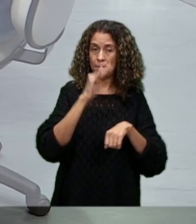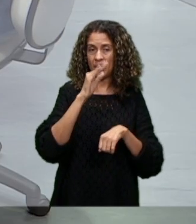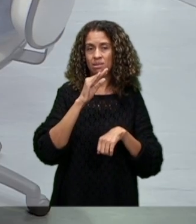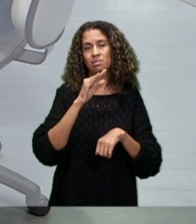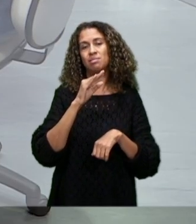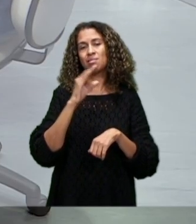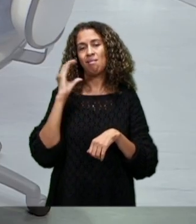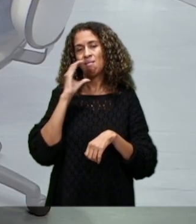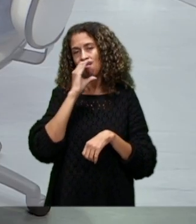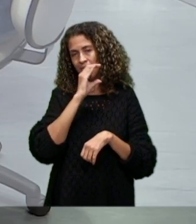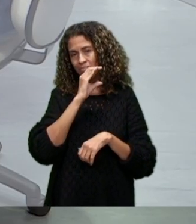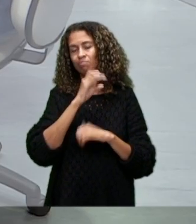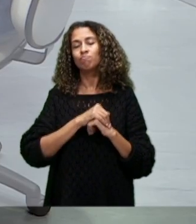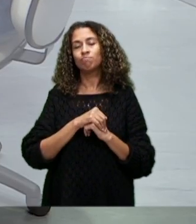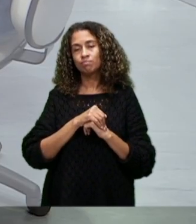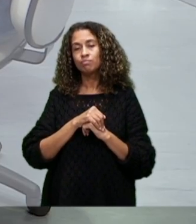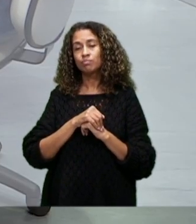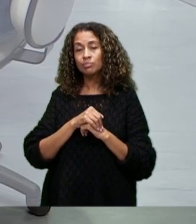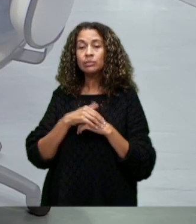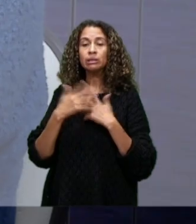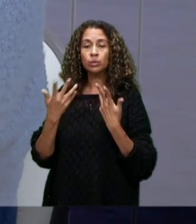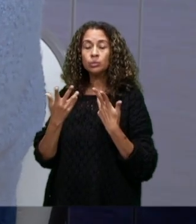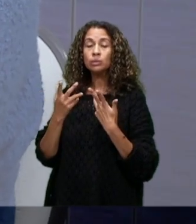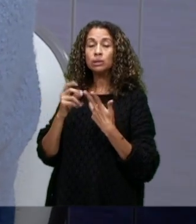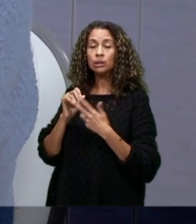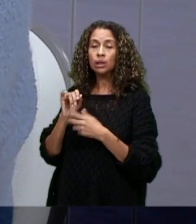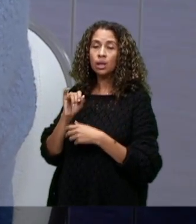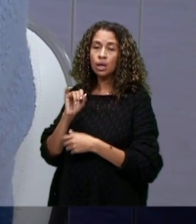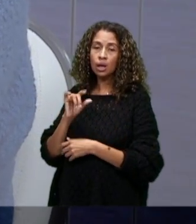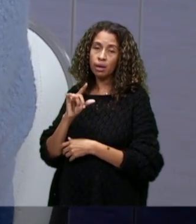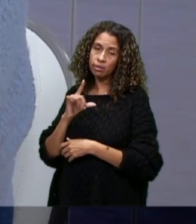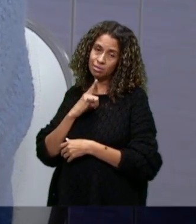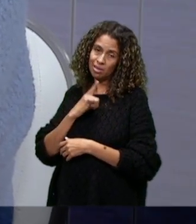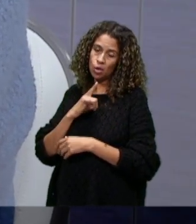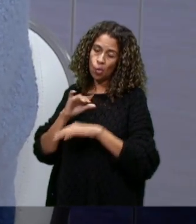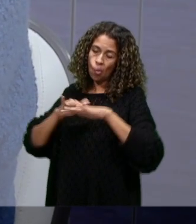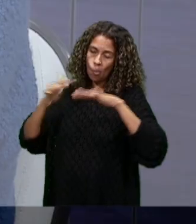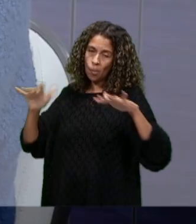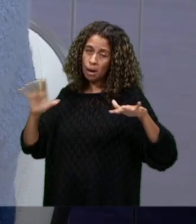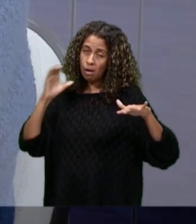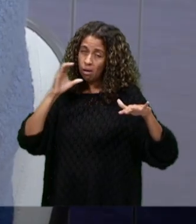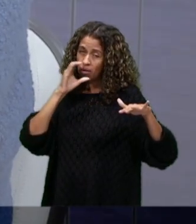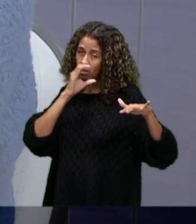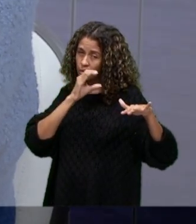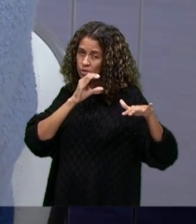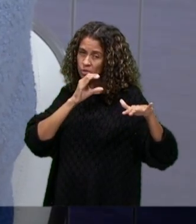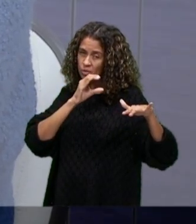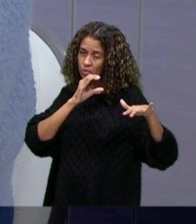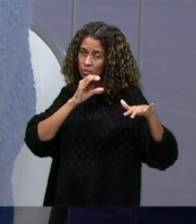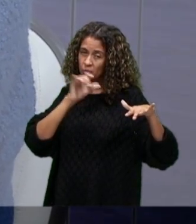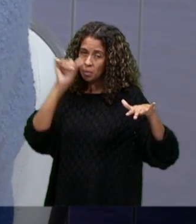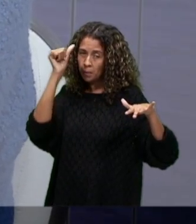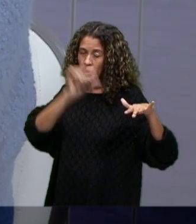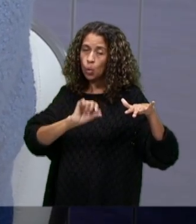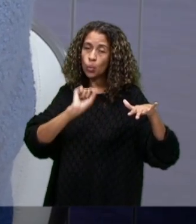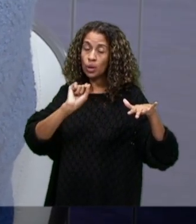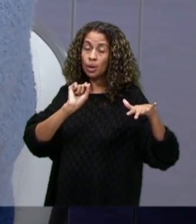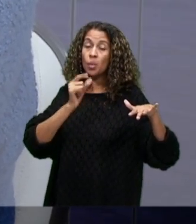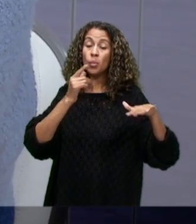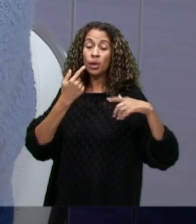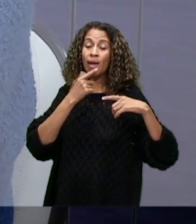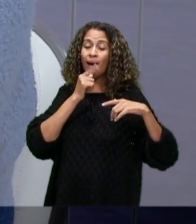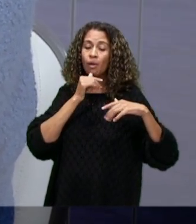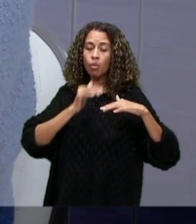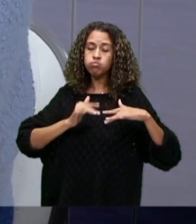quente. E quando eu tenho um mar mais quente, o que eu vou ter mais? Mais evaporação. Então,